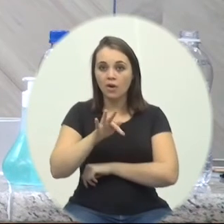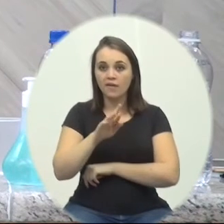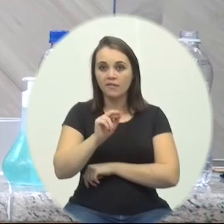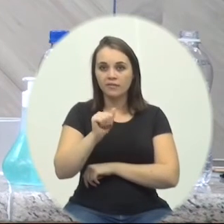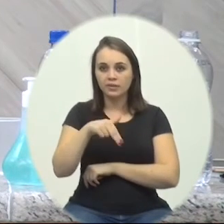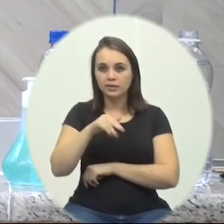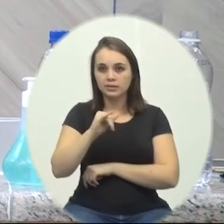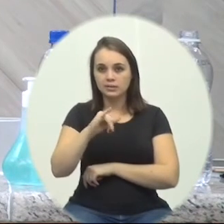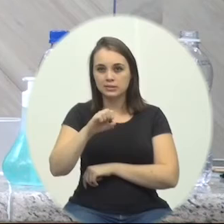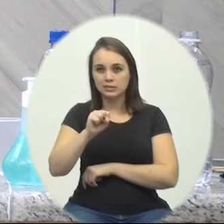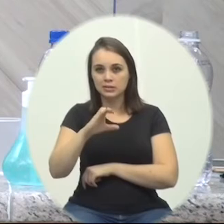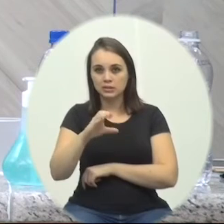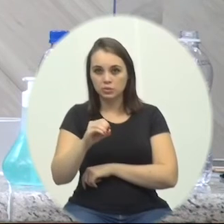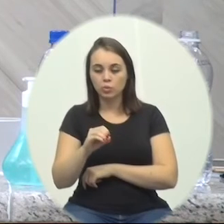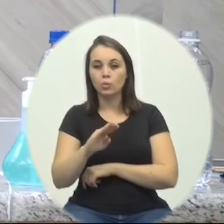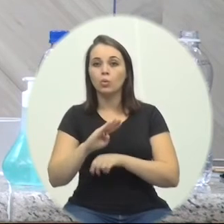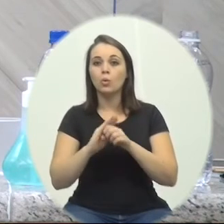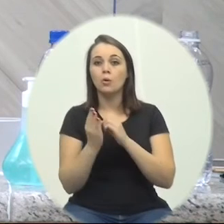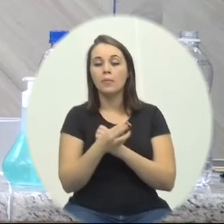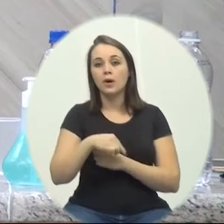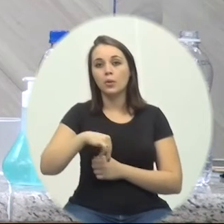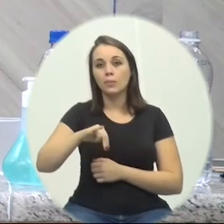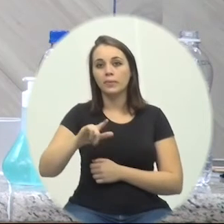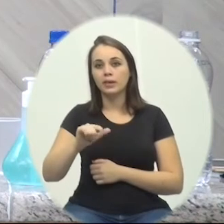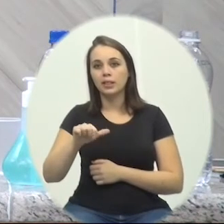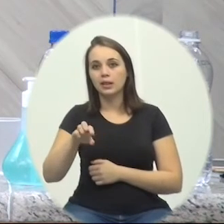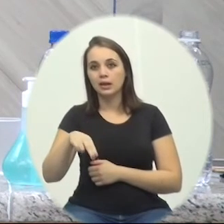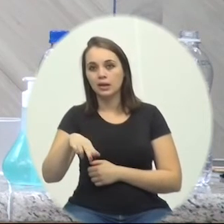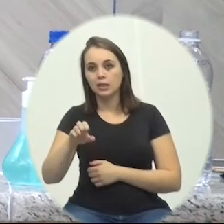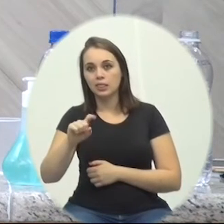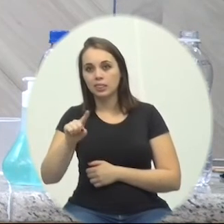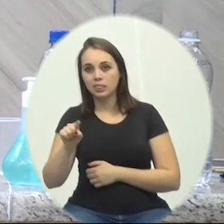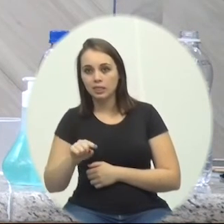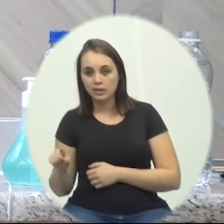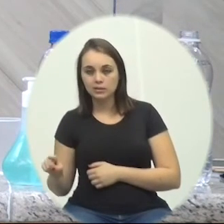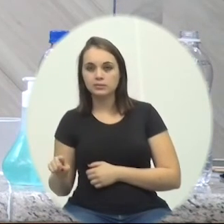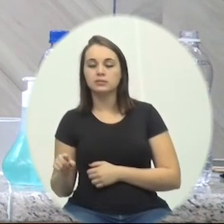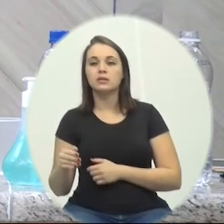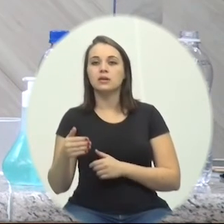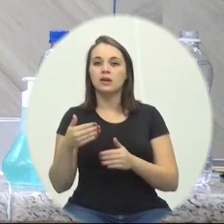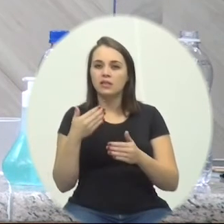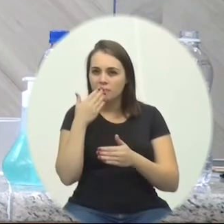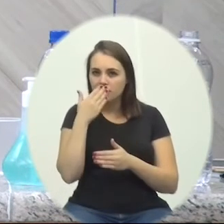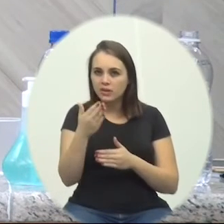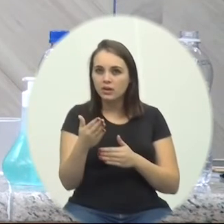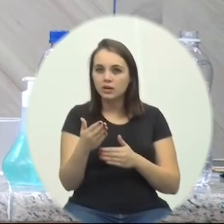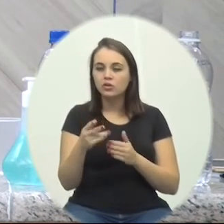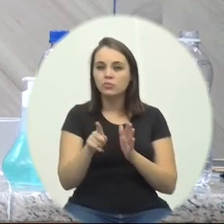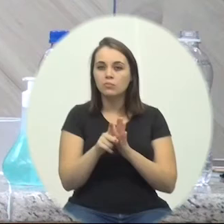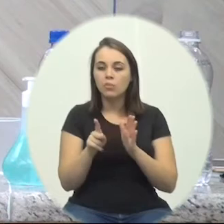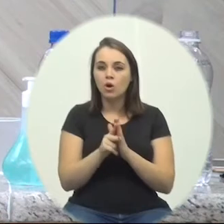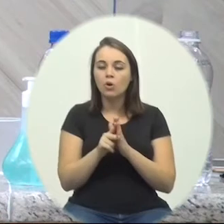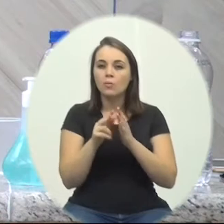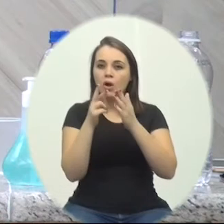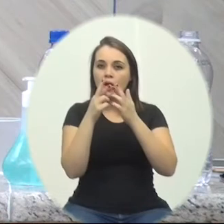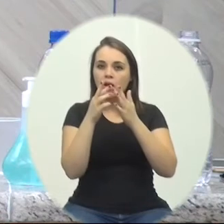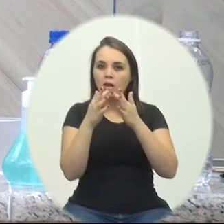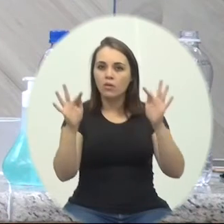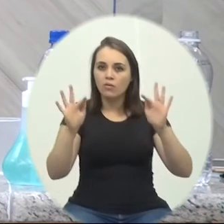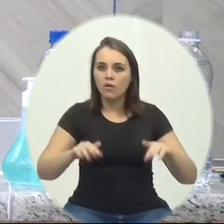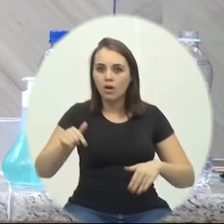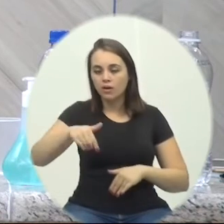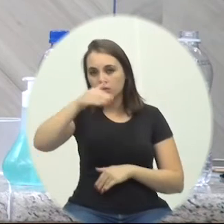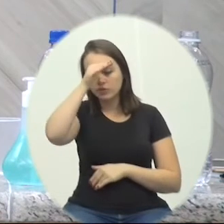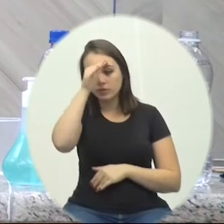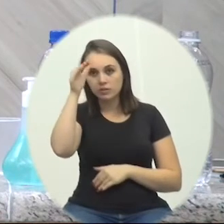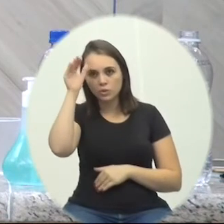localizada no bairro Milanese, rua localizada em frente ao fórum do município de Criciúma? Por quais motivos ainda